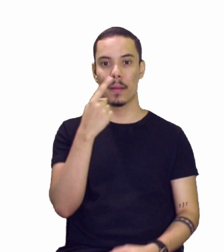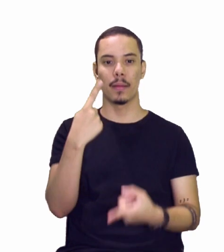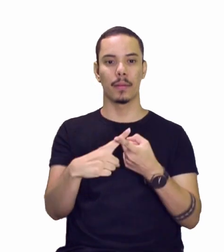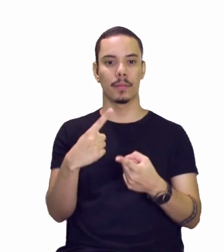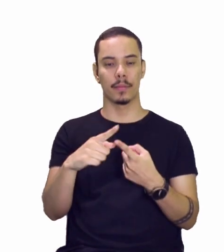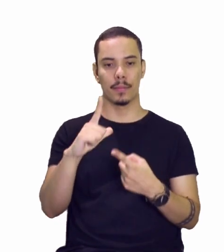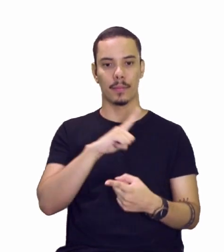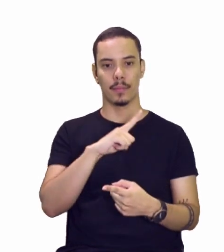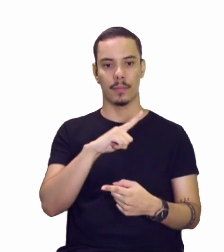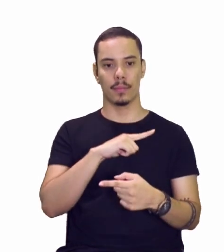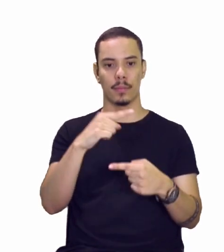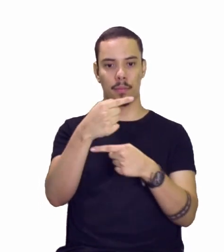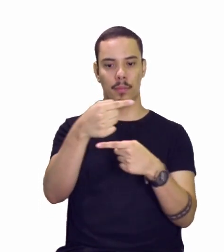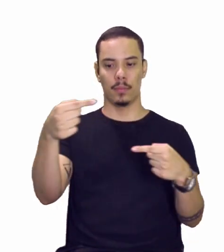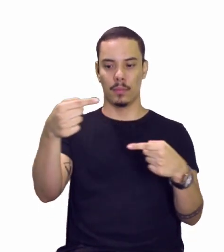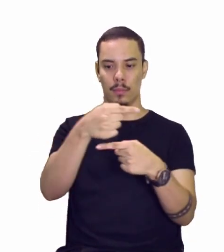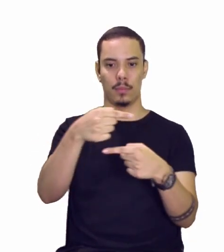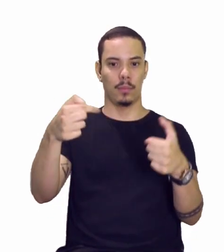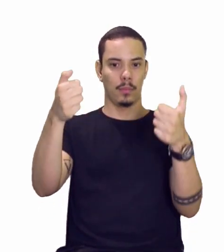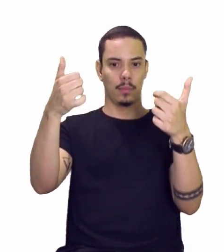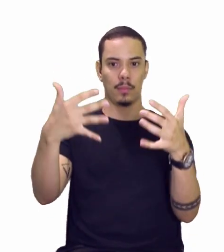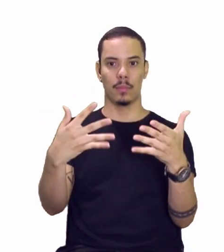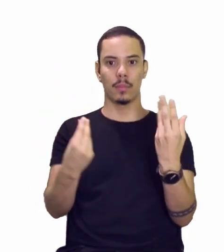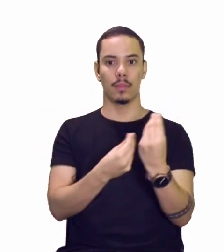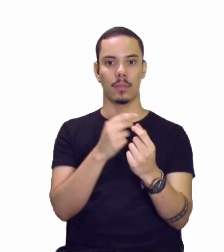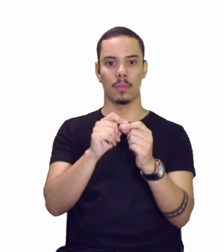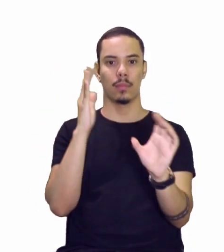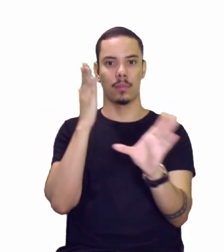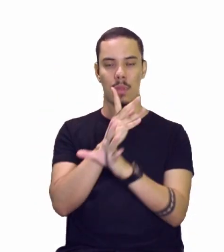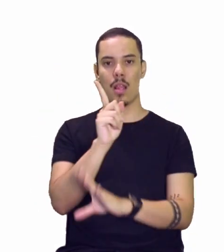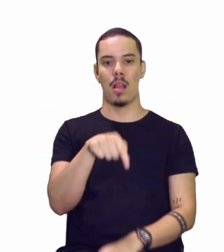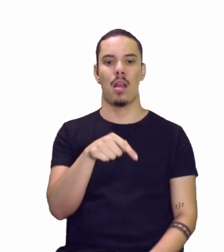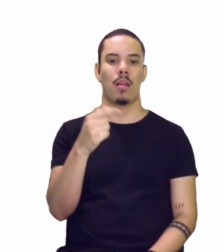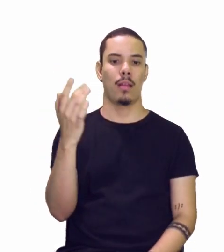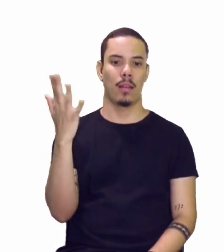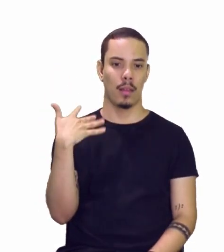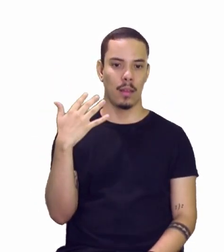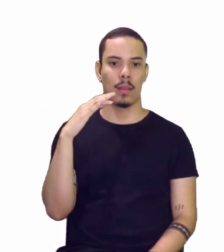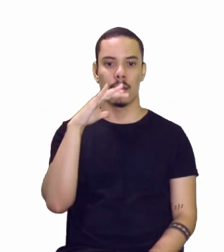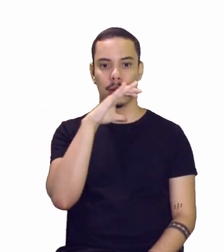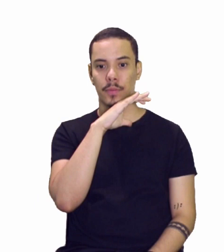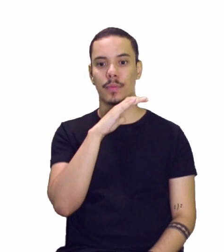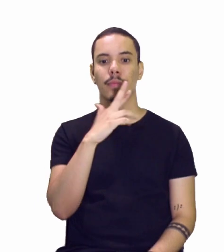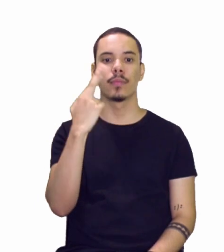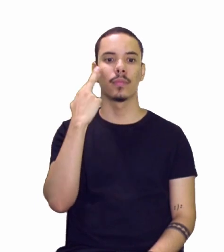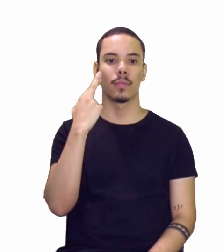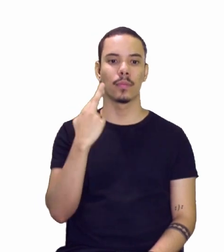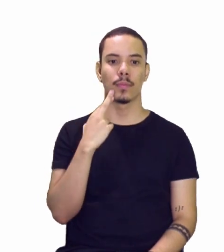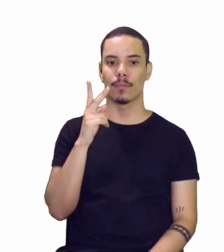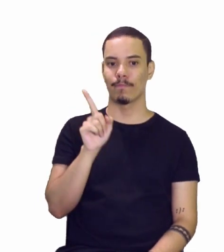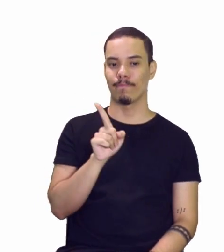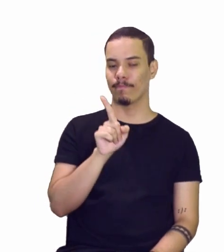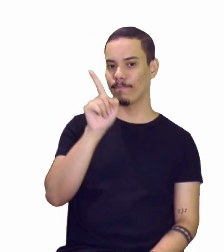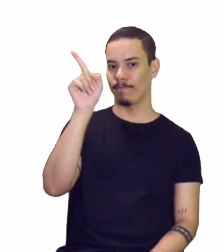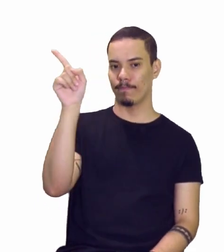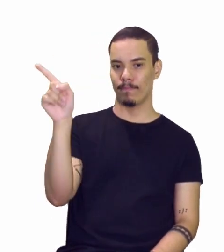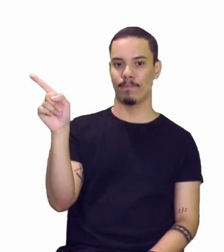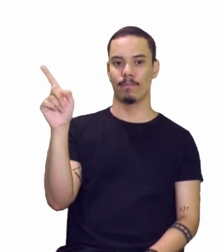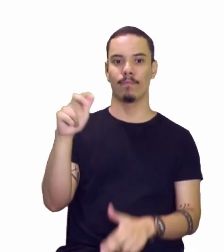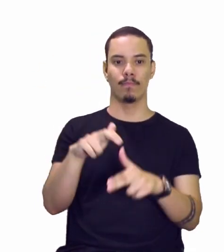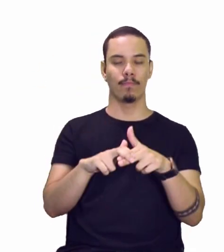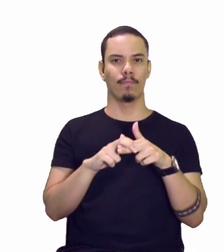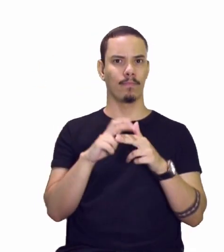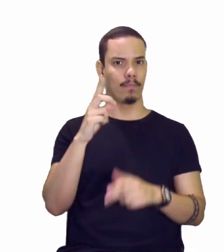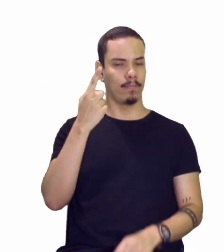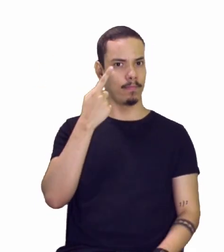de Capricórnio, ó. Trópico de Capricórnio. Olha aqui onde está Rondônia, aqui, ó. Certo? Portanto,